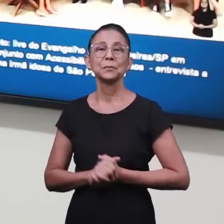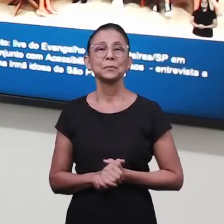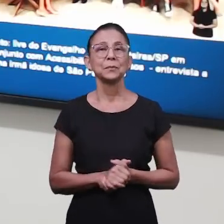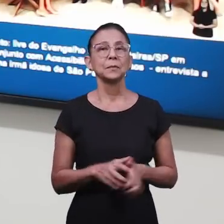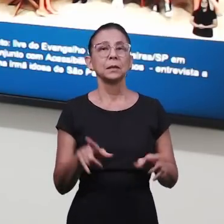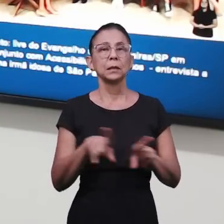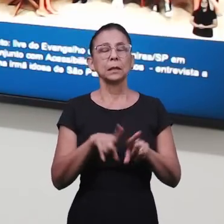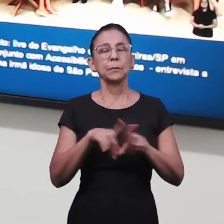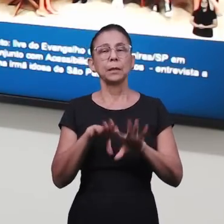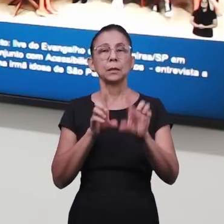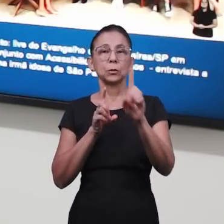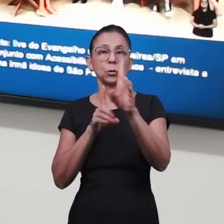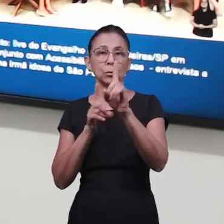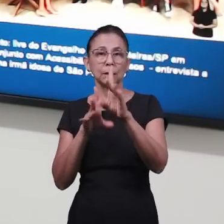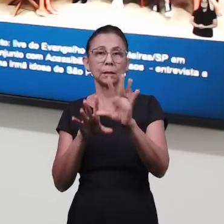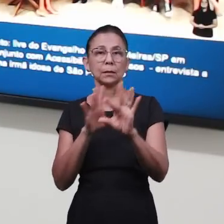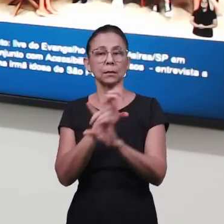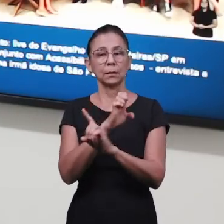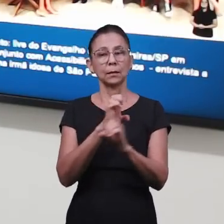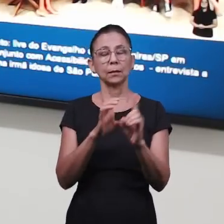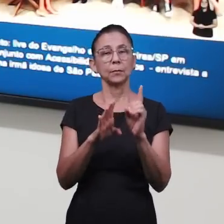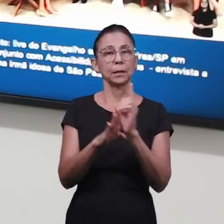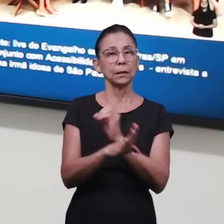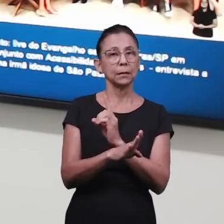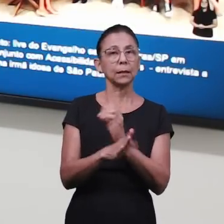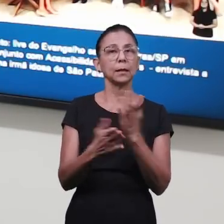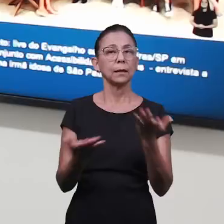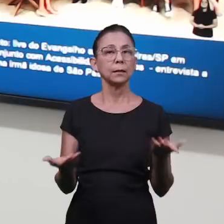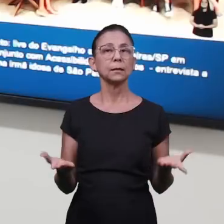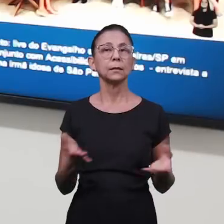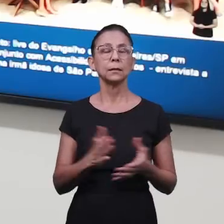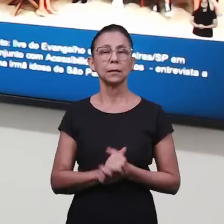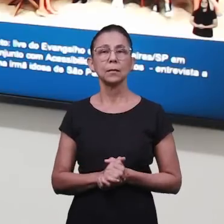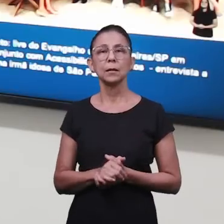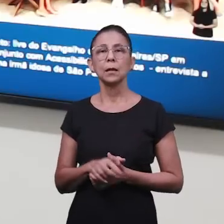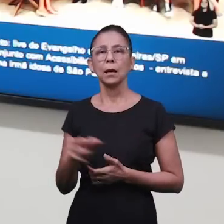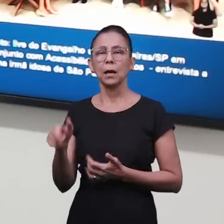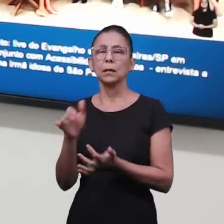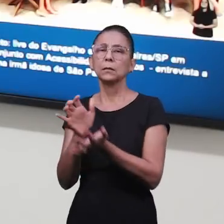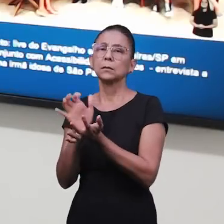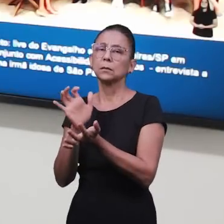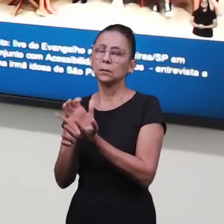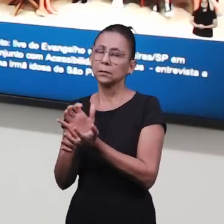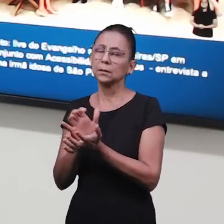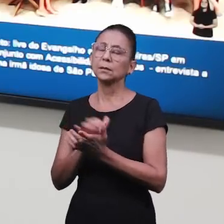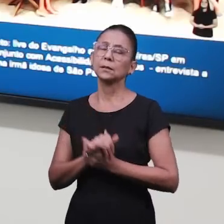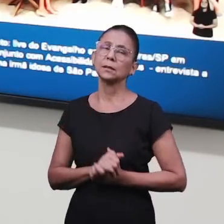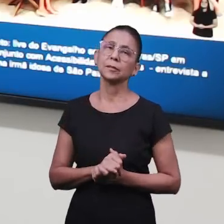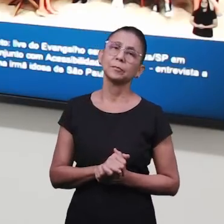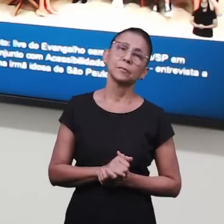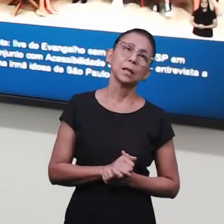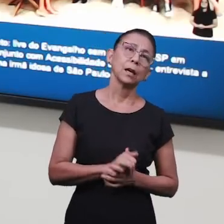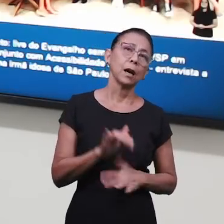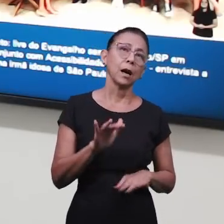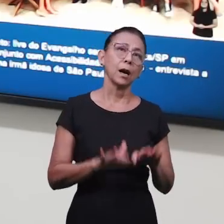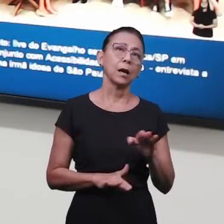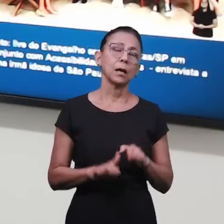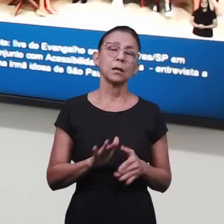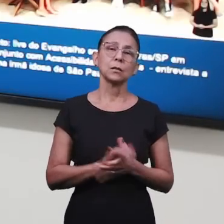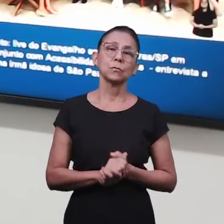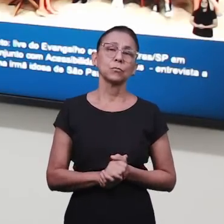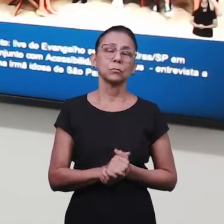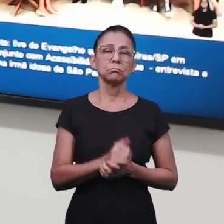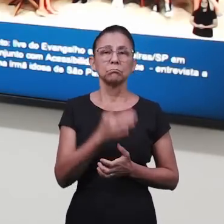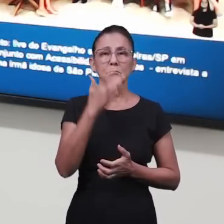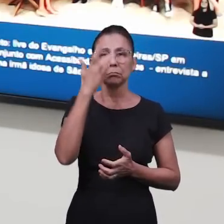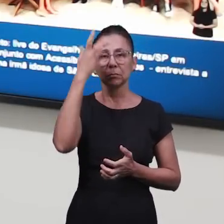doutrinas. Nós entendemos que os idosos, vemos cientificamente que é uma população heterogênea. Né? Há idosos que não têm